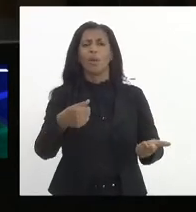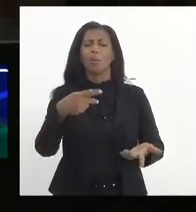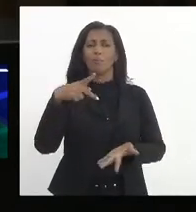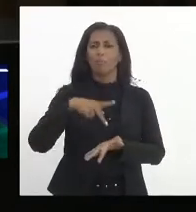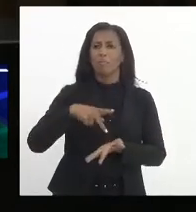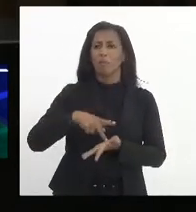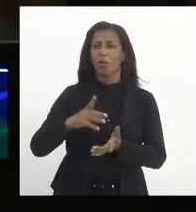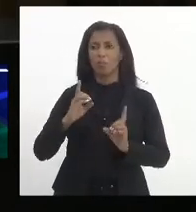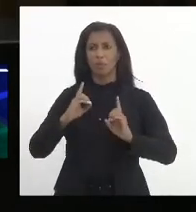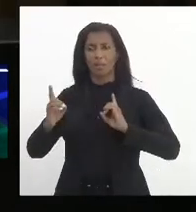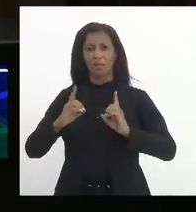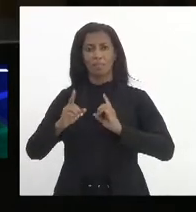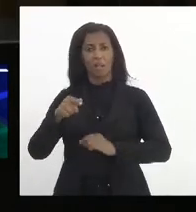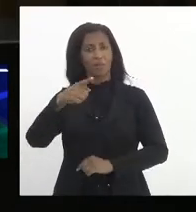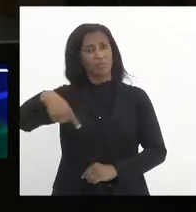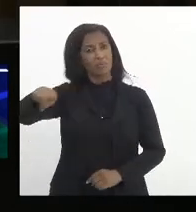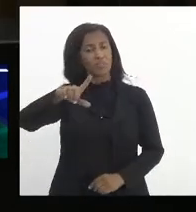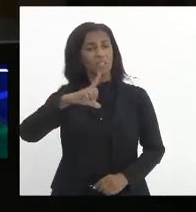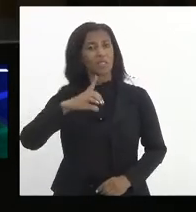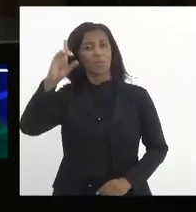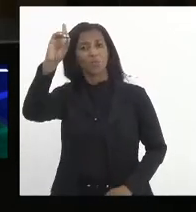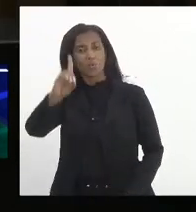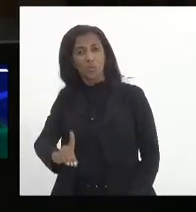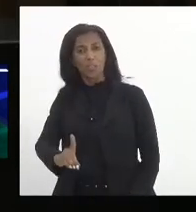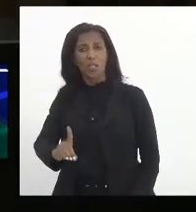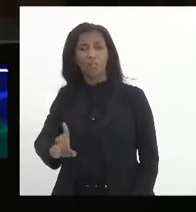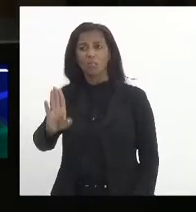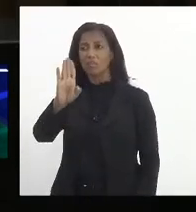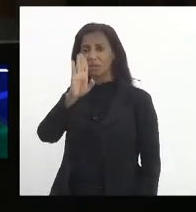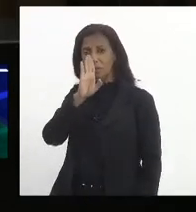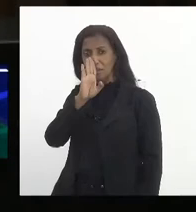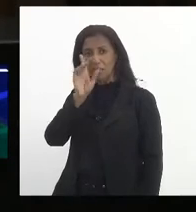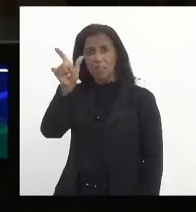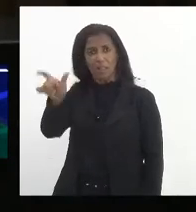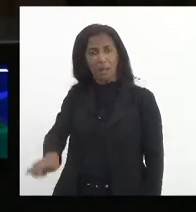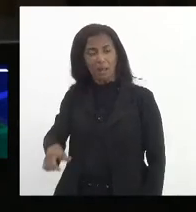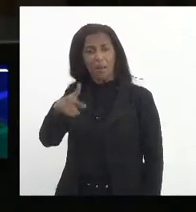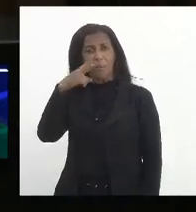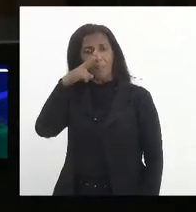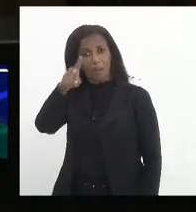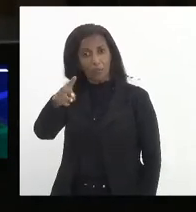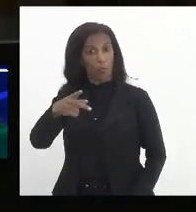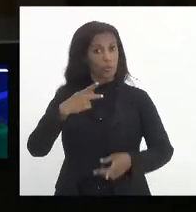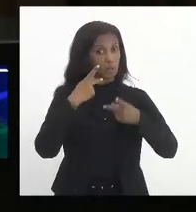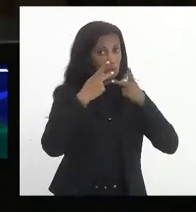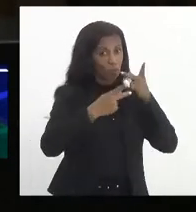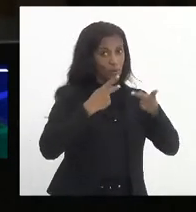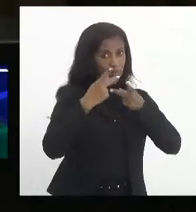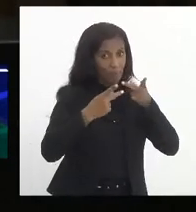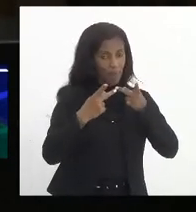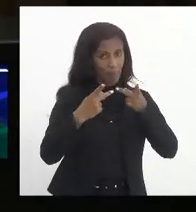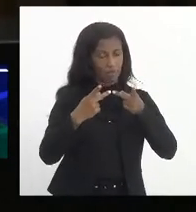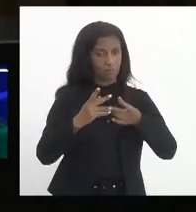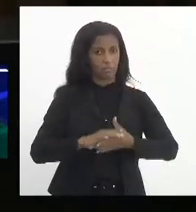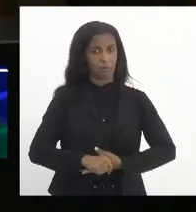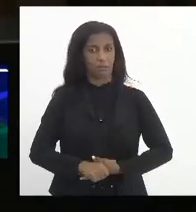é no debate Você tem o direito de silencer alguém pela força dos teus argumentos